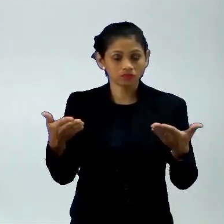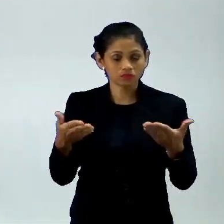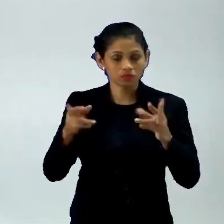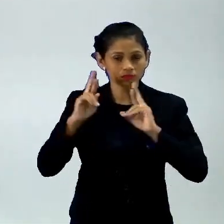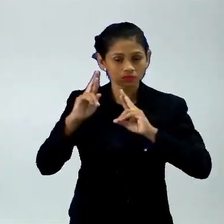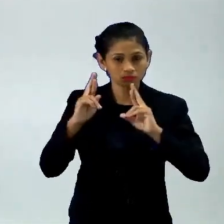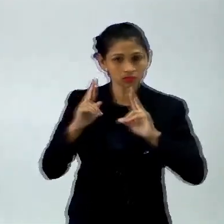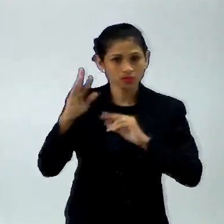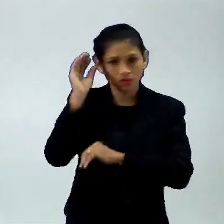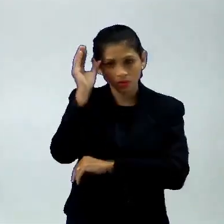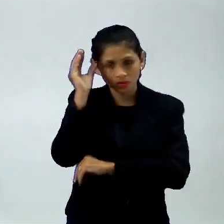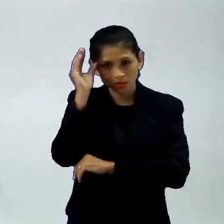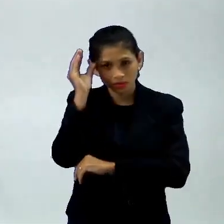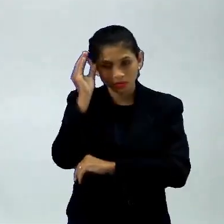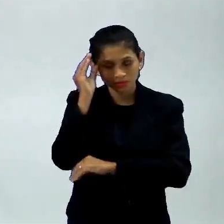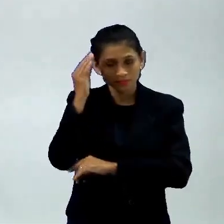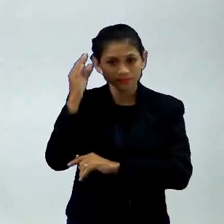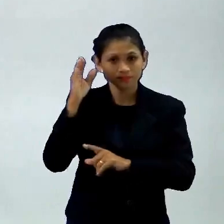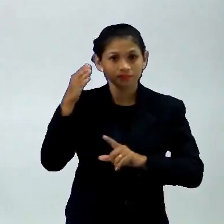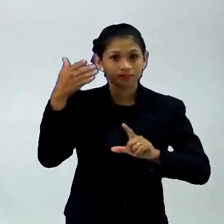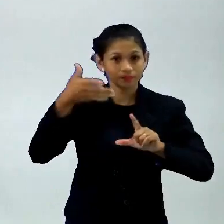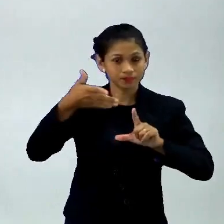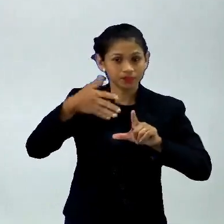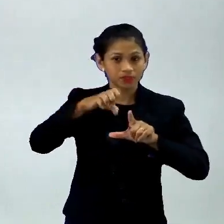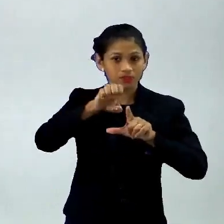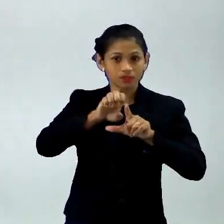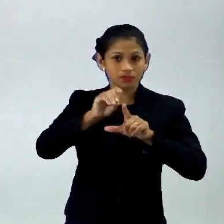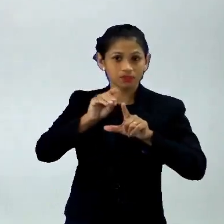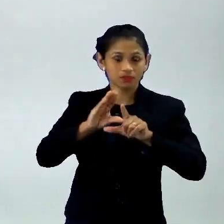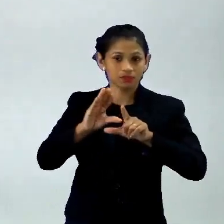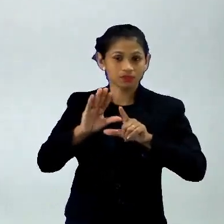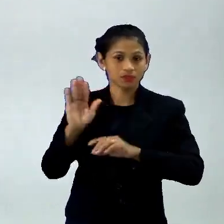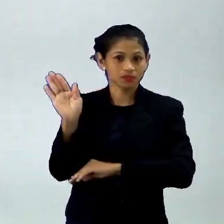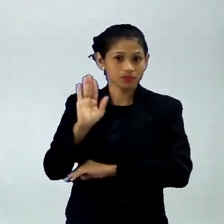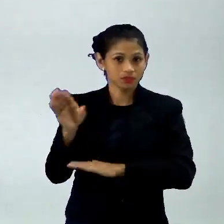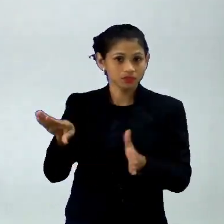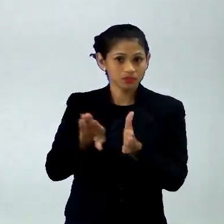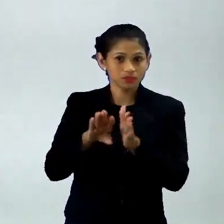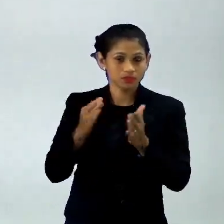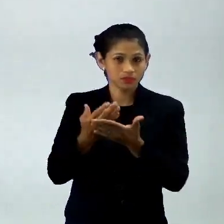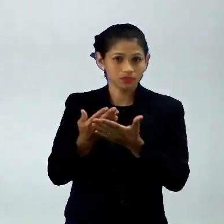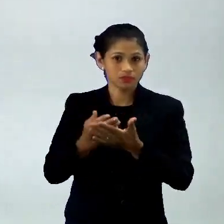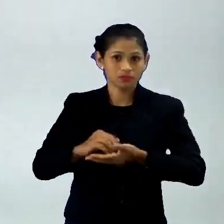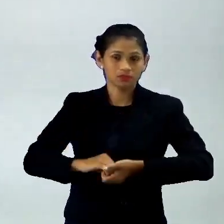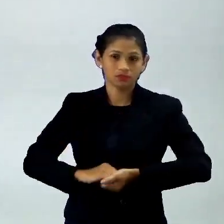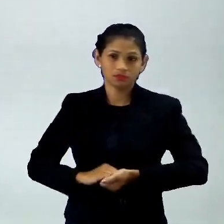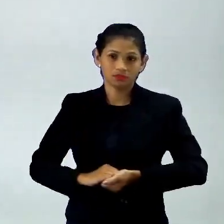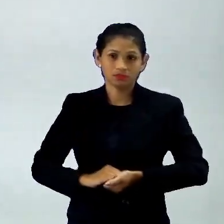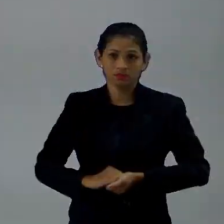Espero que vocês tenham compreendido. Vocês podem acessá-la mais vezes na plataforma Eduque. Até a próxima aula!